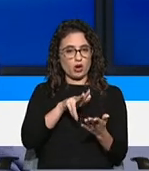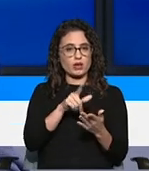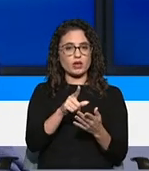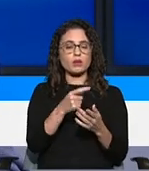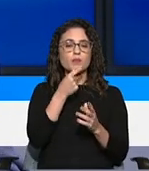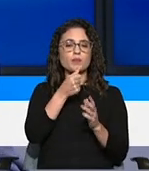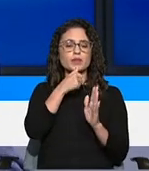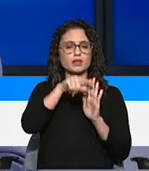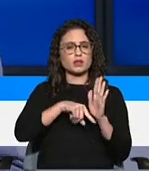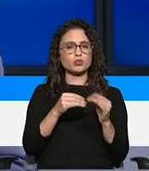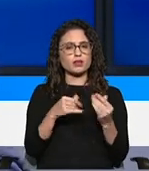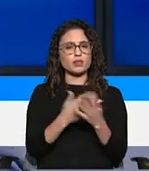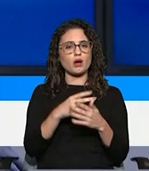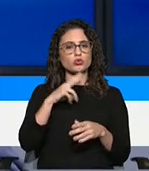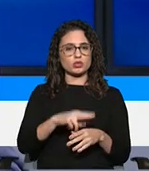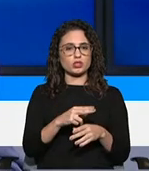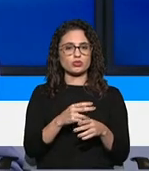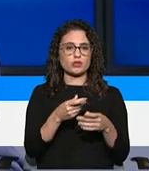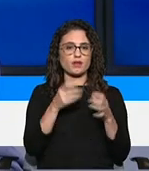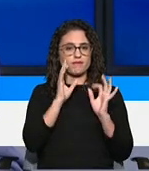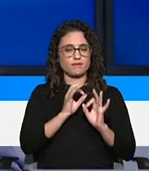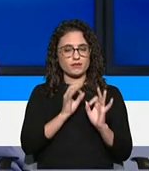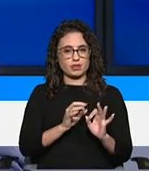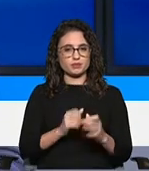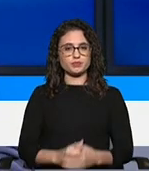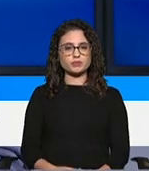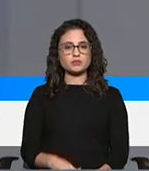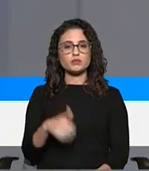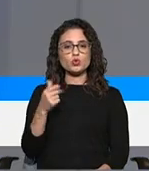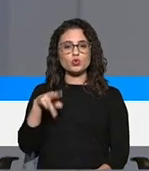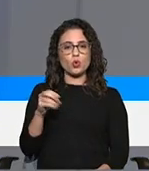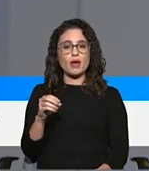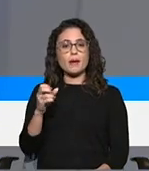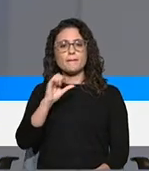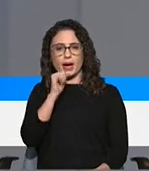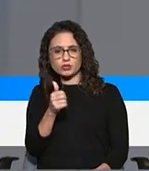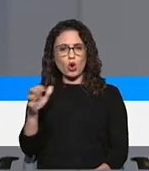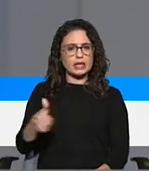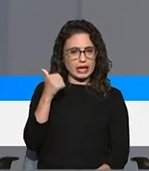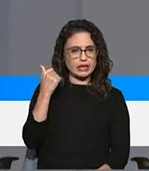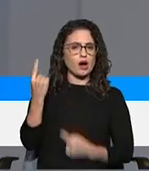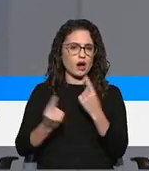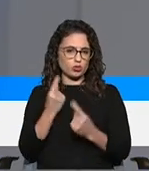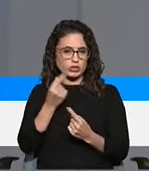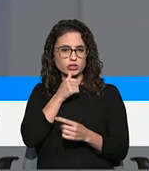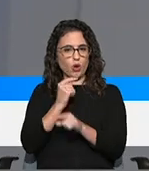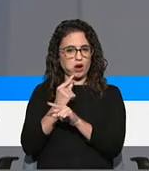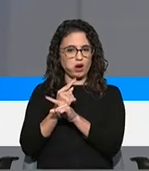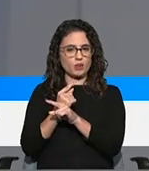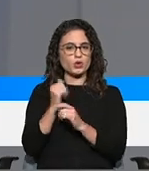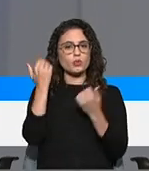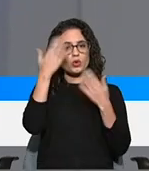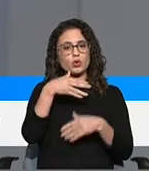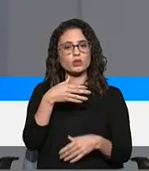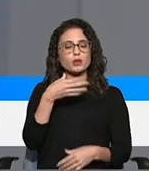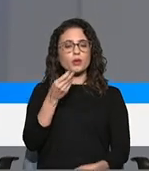para para os portugueses em vários níveis Bruno melim perde-se ou ganha-se alguma coisa com esta decisão de Marcelo robelo s Boa noite Paulo Boa noite